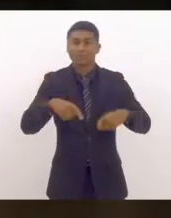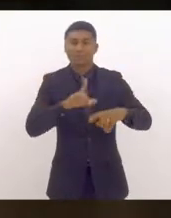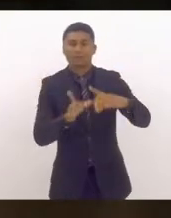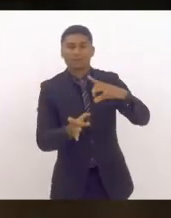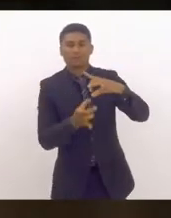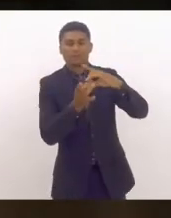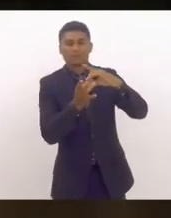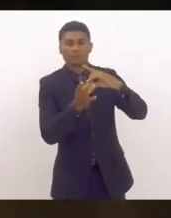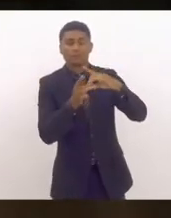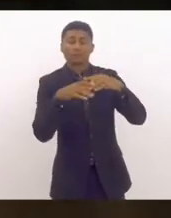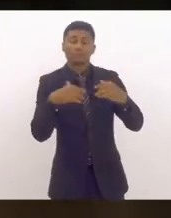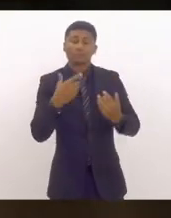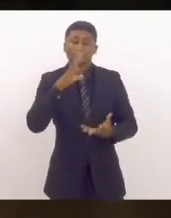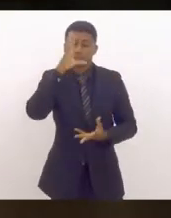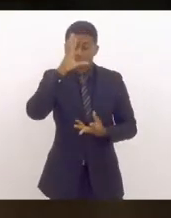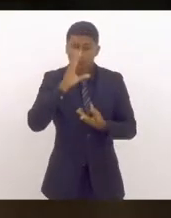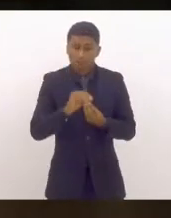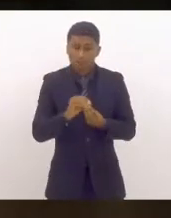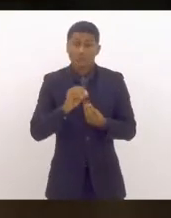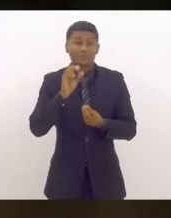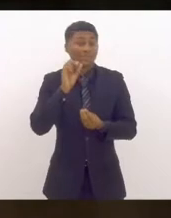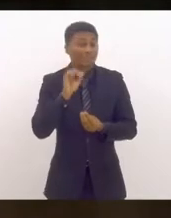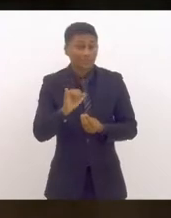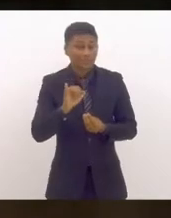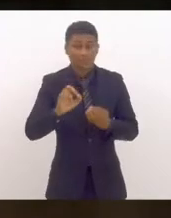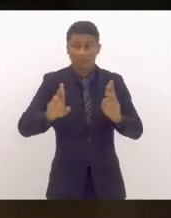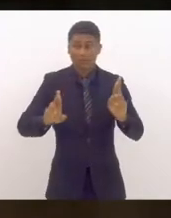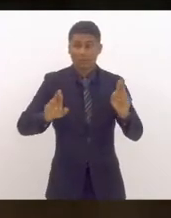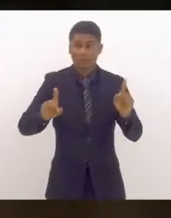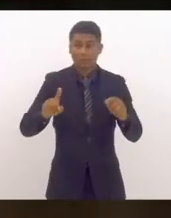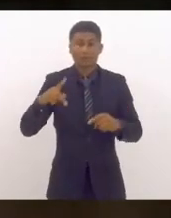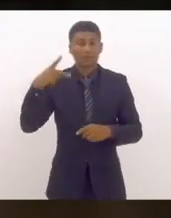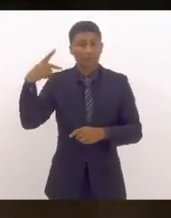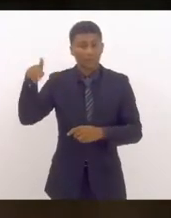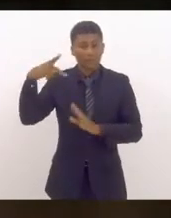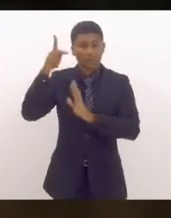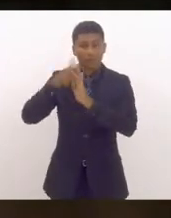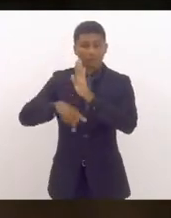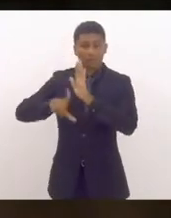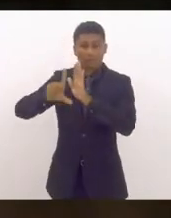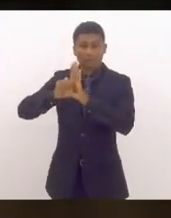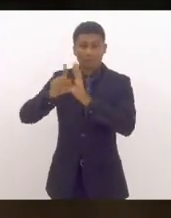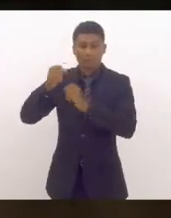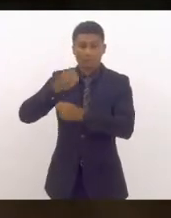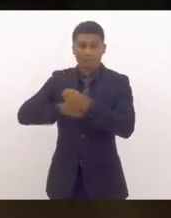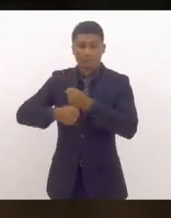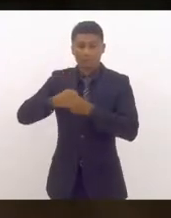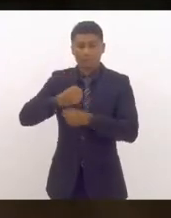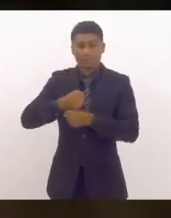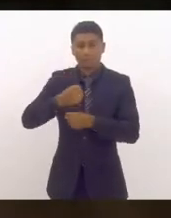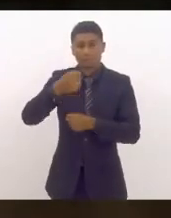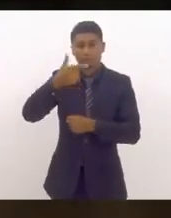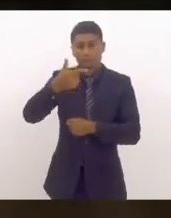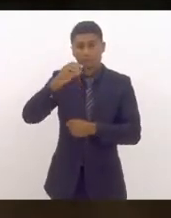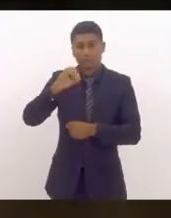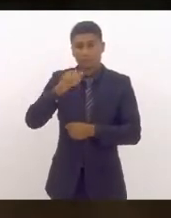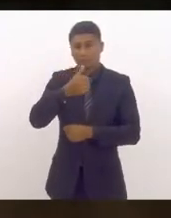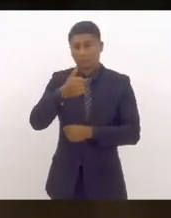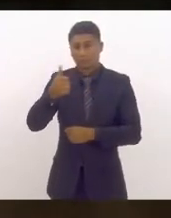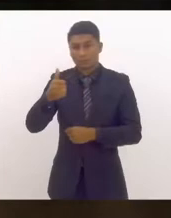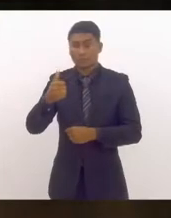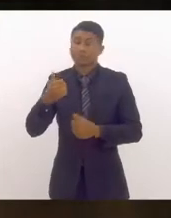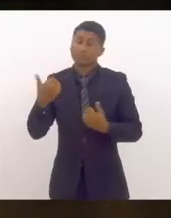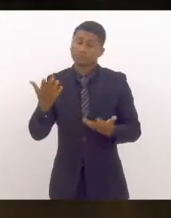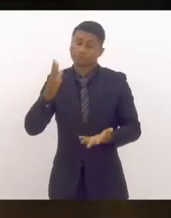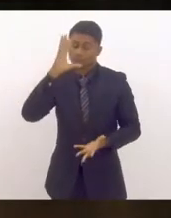é diferente, para fazer justiça ao dele, que é de 2011, a mediação seria trazer também o projeto dele à